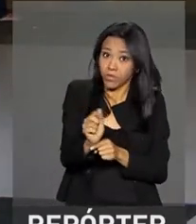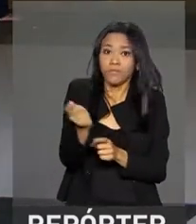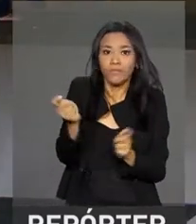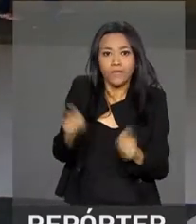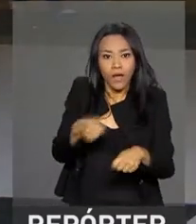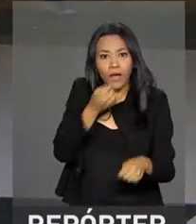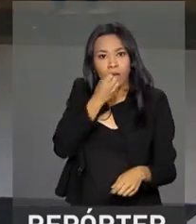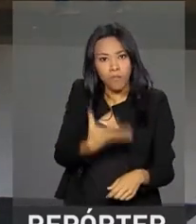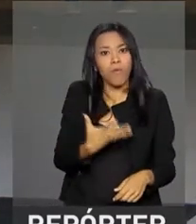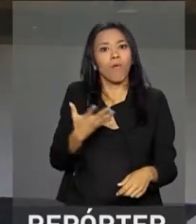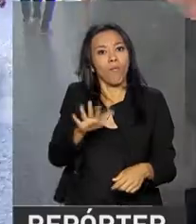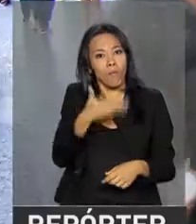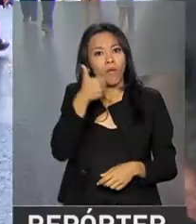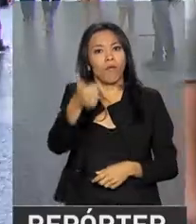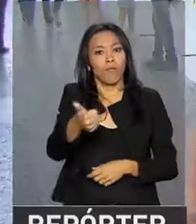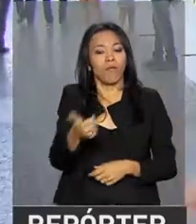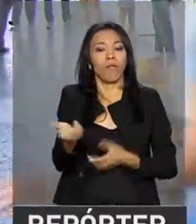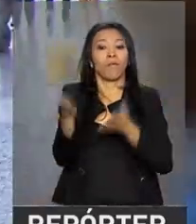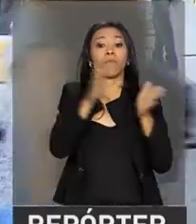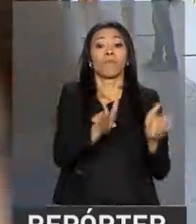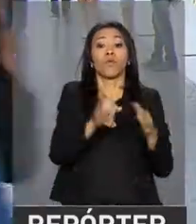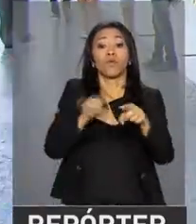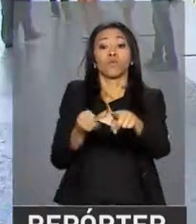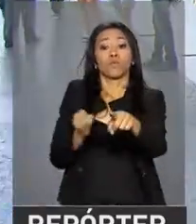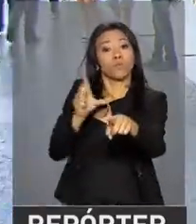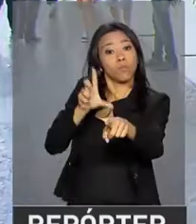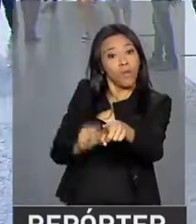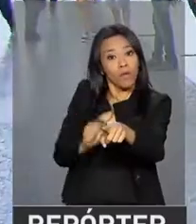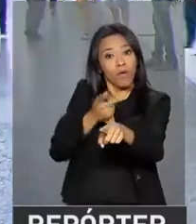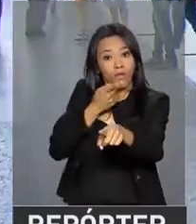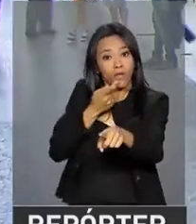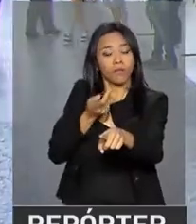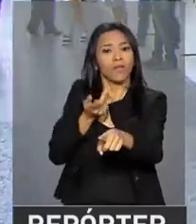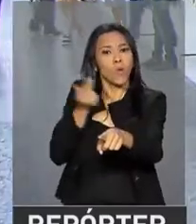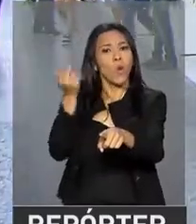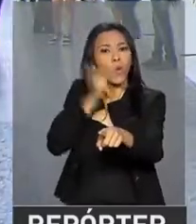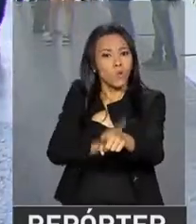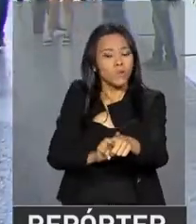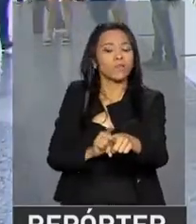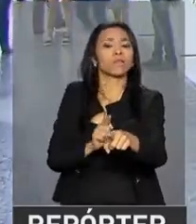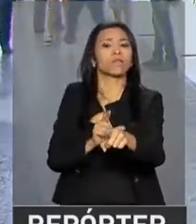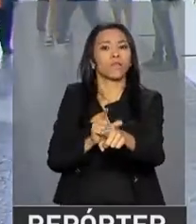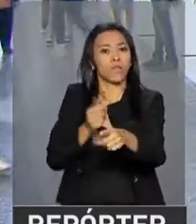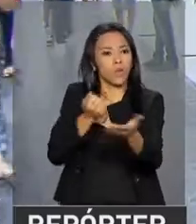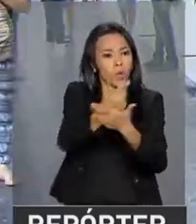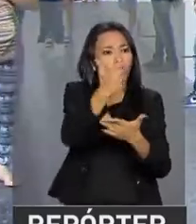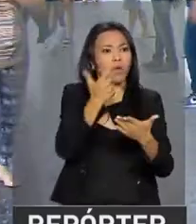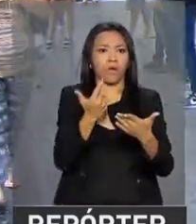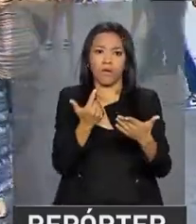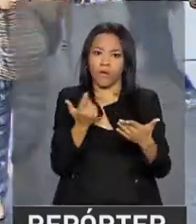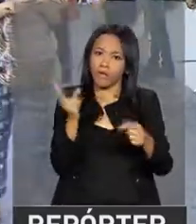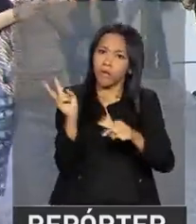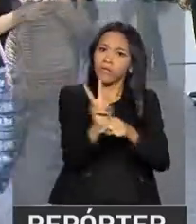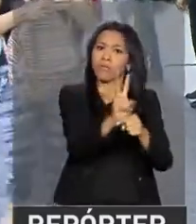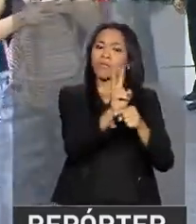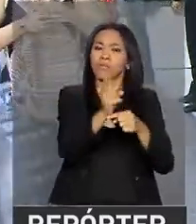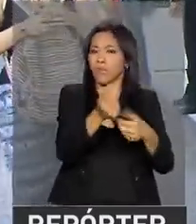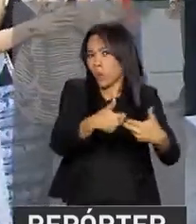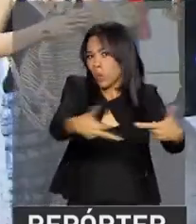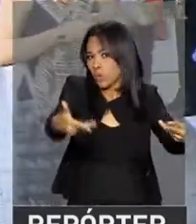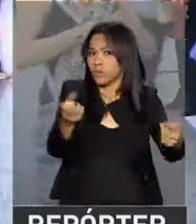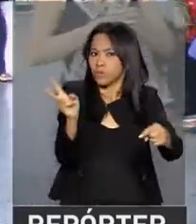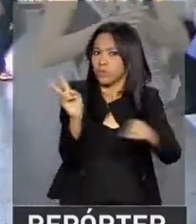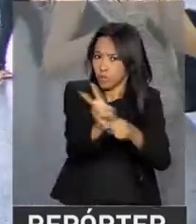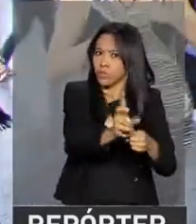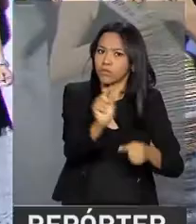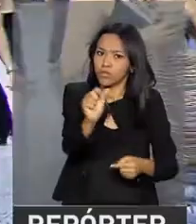melhor bastante né juros menor você consegue é com adquire bens financiados né sem